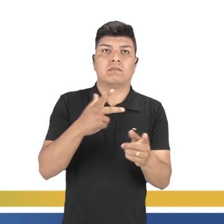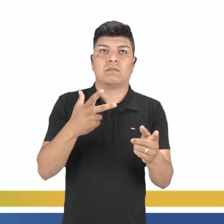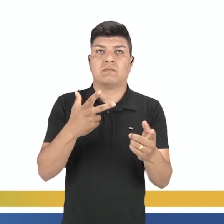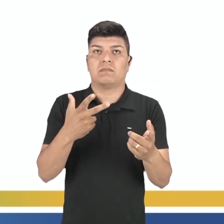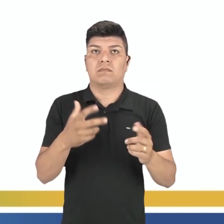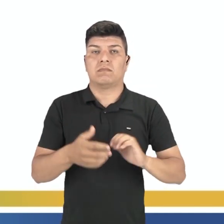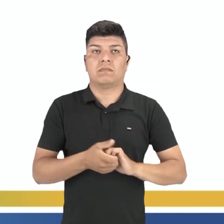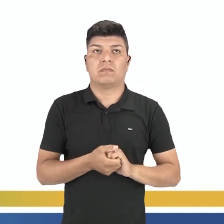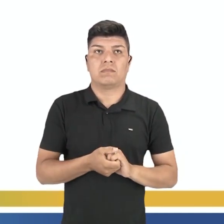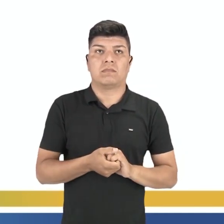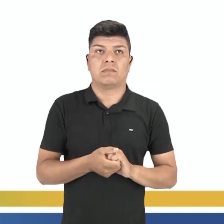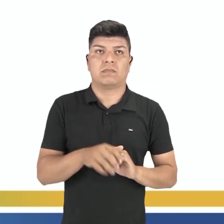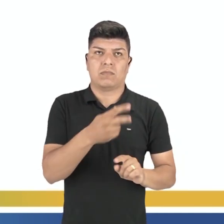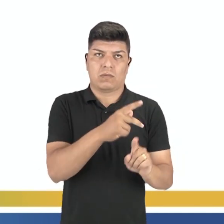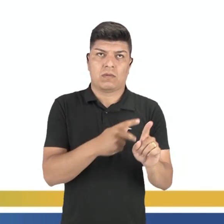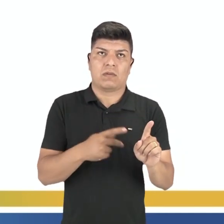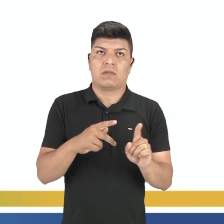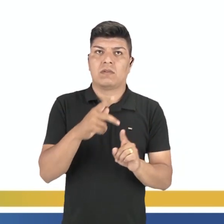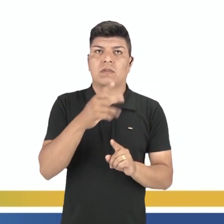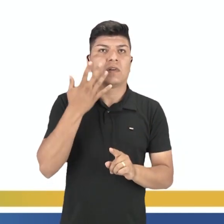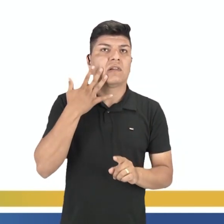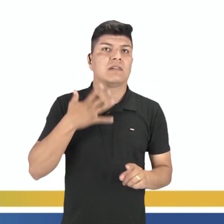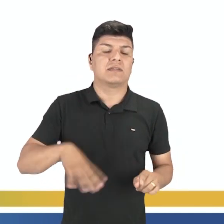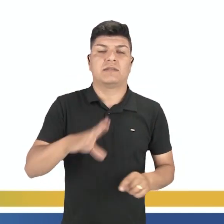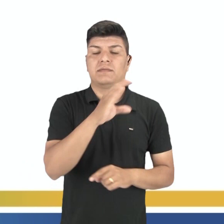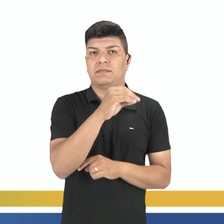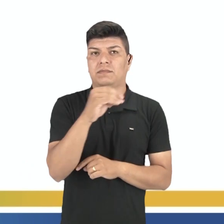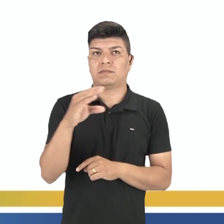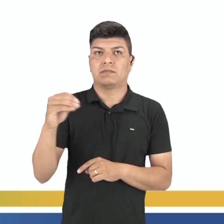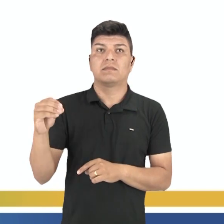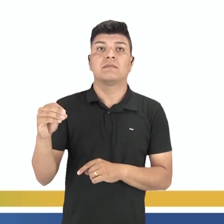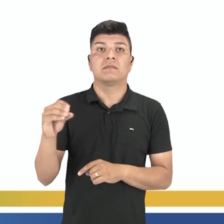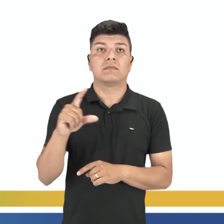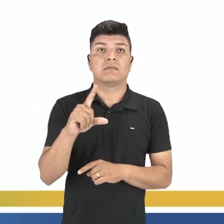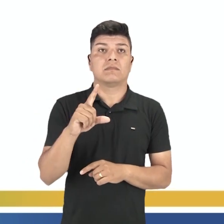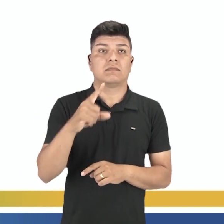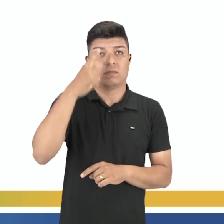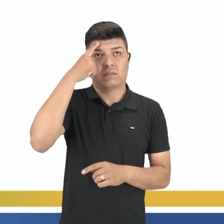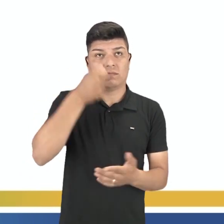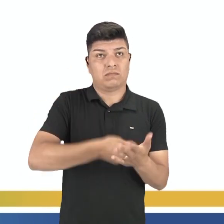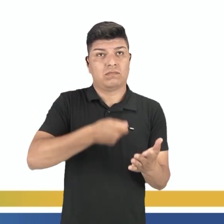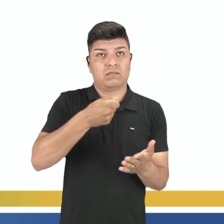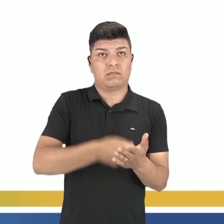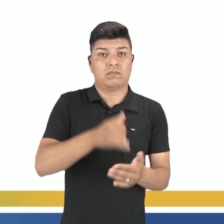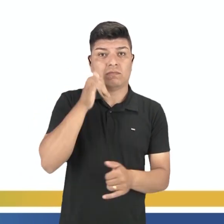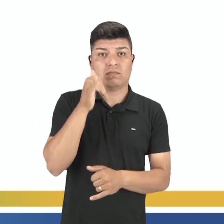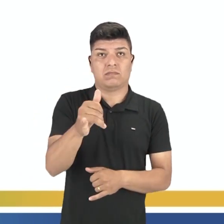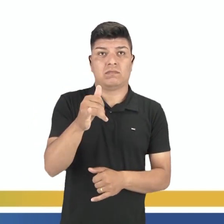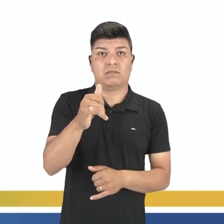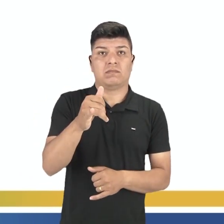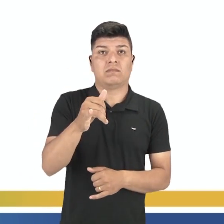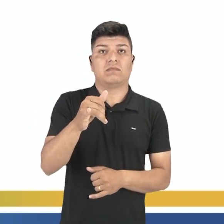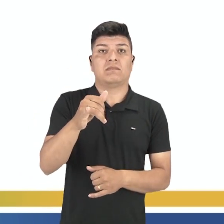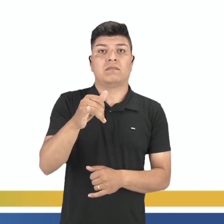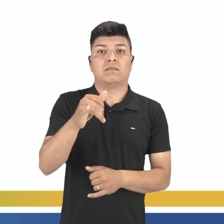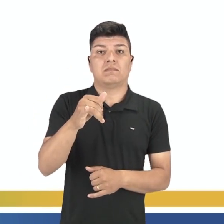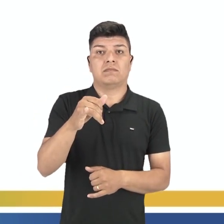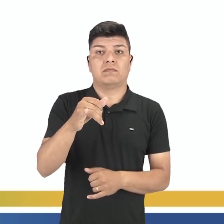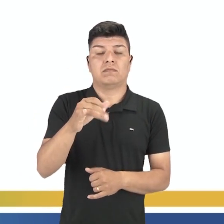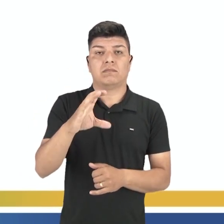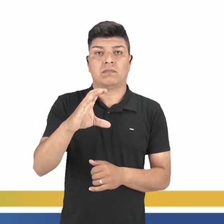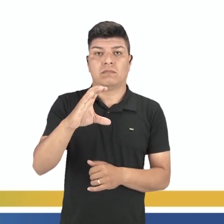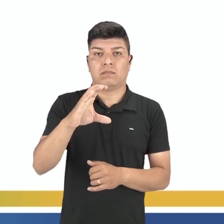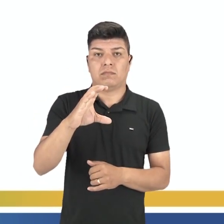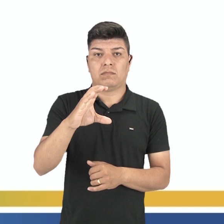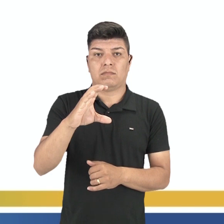ou degradante e de maus tratos contra criança ou adolescente serão obrigatoriamente comunicados ao Conselho Tutelar da